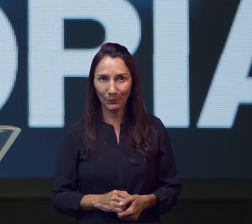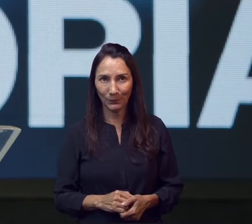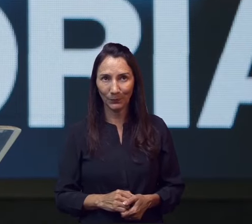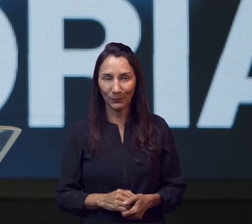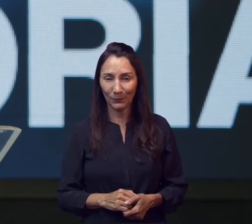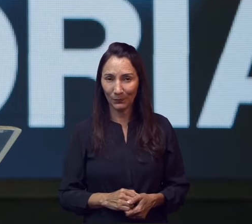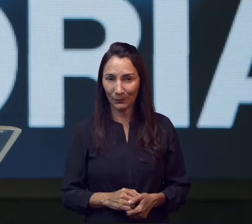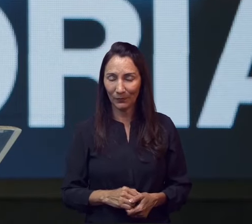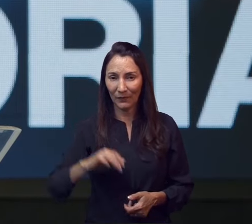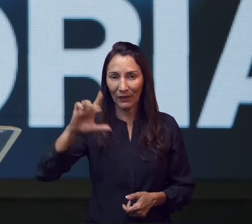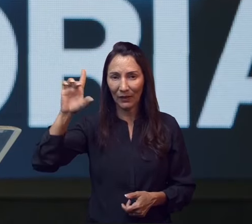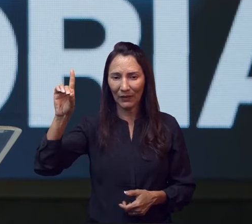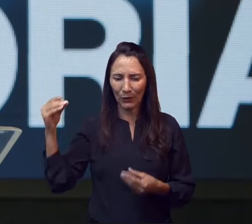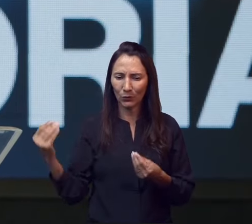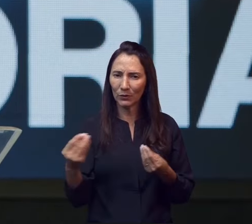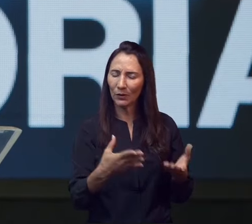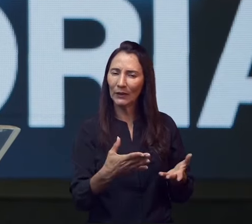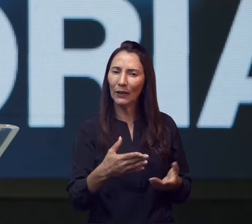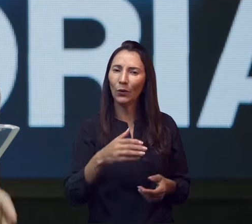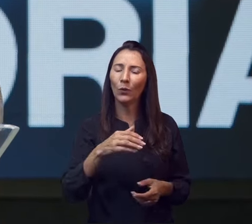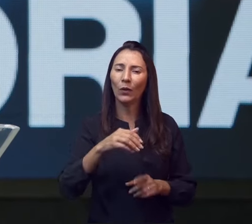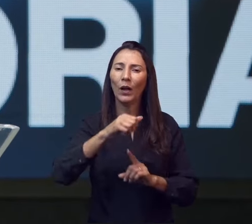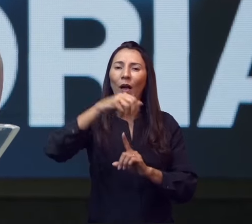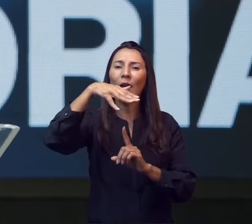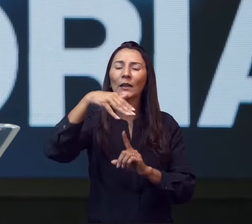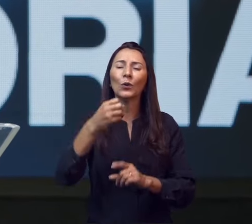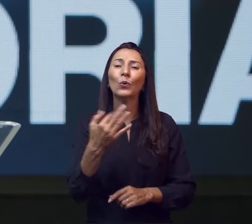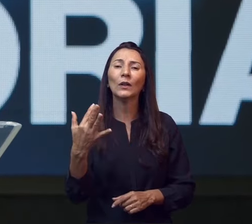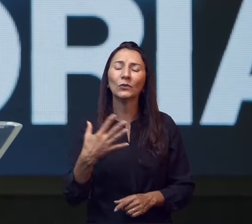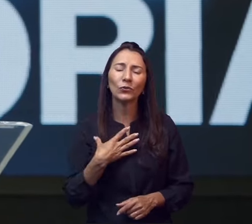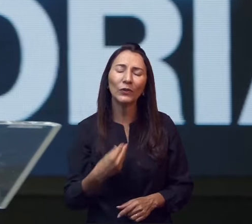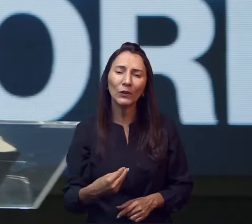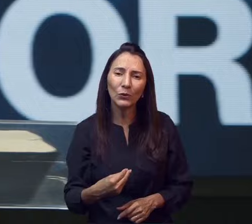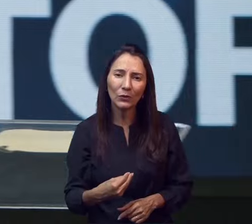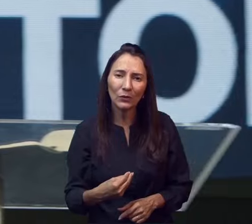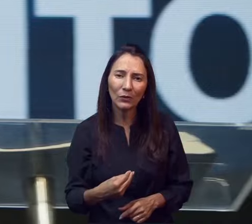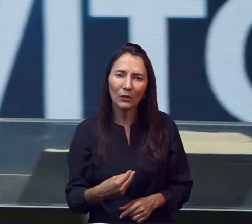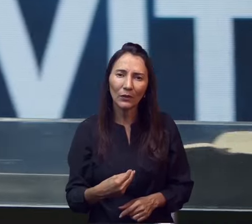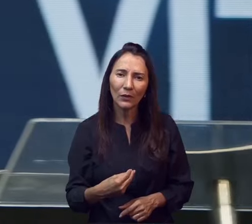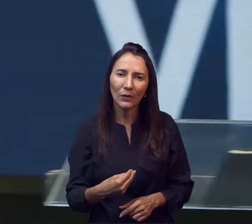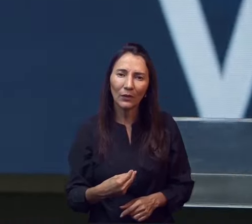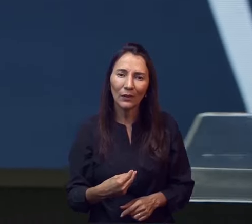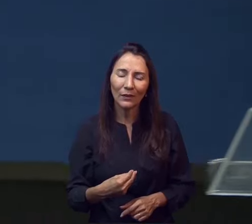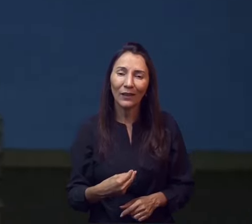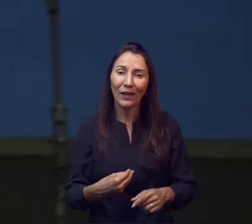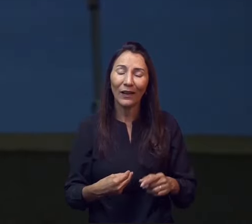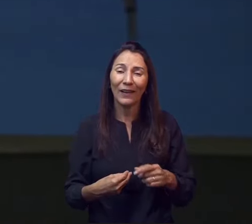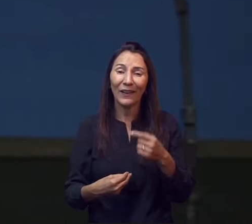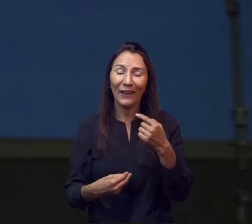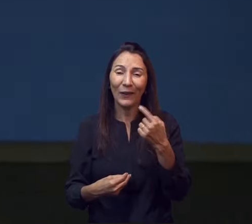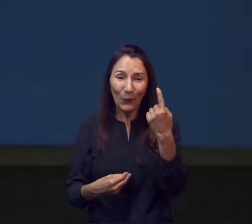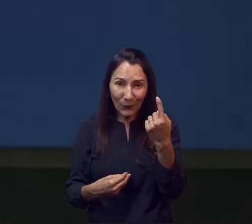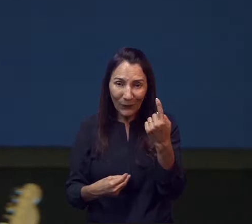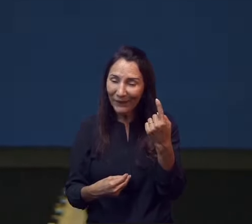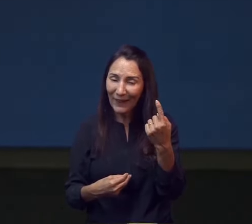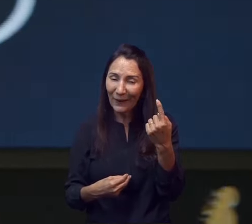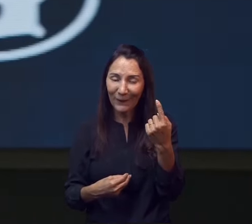quantos filhos Deus deu a Ana Capítulo 2 Versículo 21 além de um recebeu mais cinco